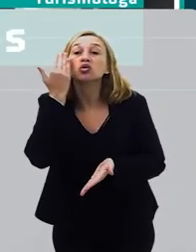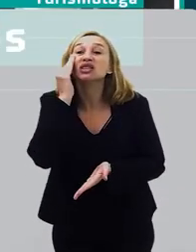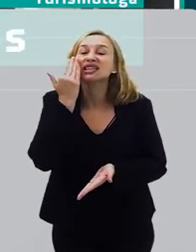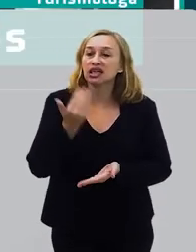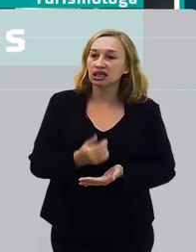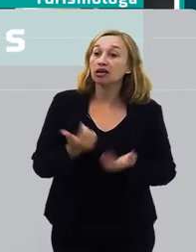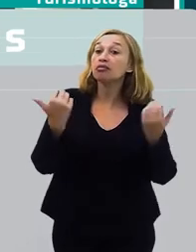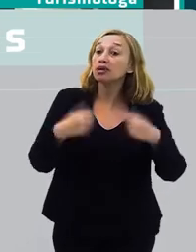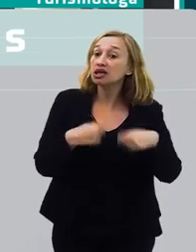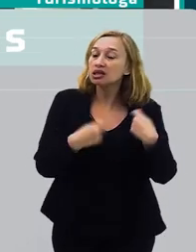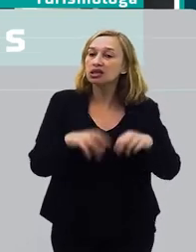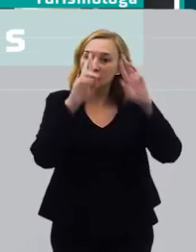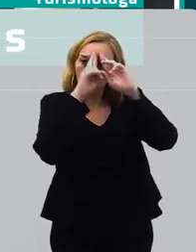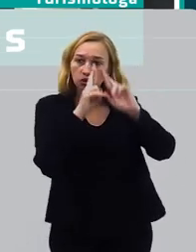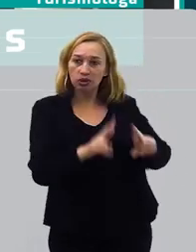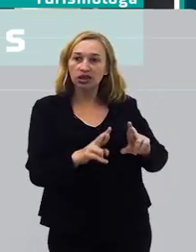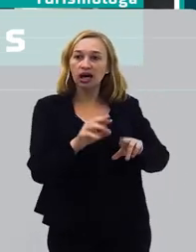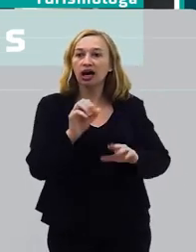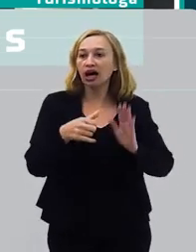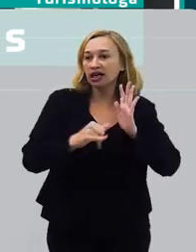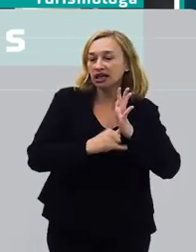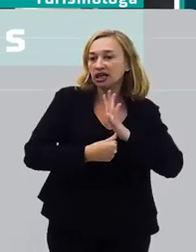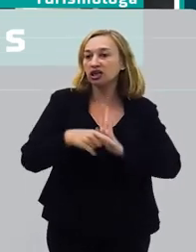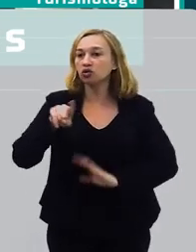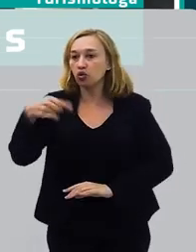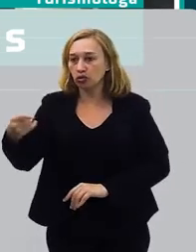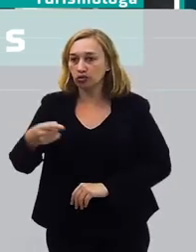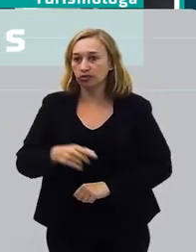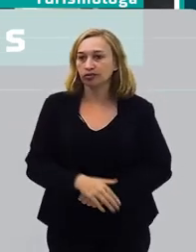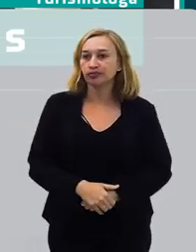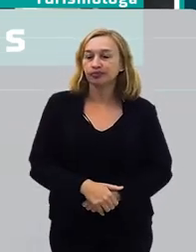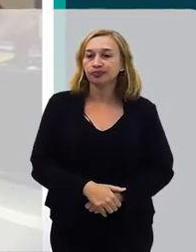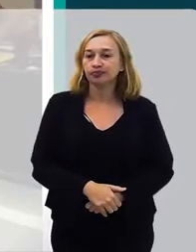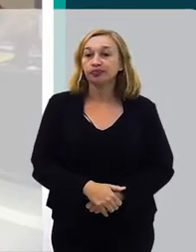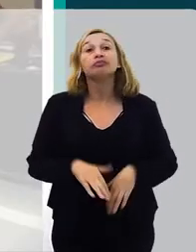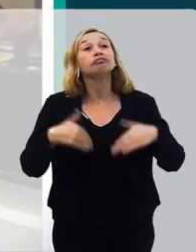pessoas entenderem que elas precisam respeitar a identidade do outro, né?